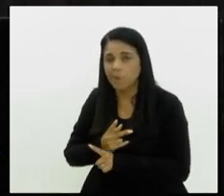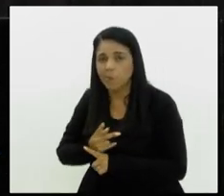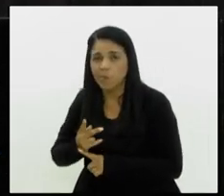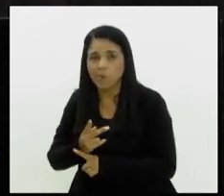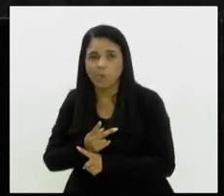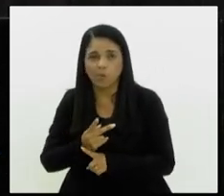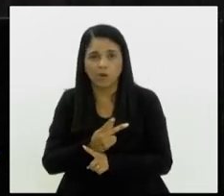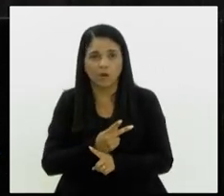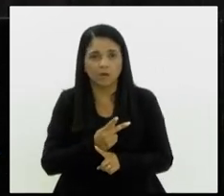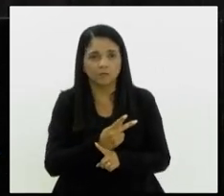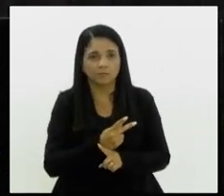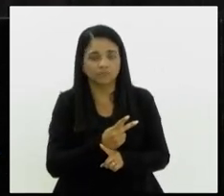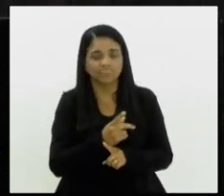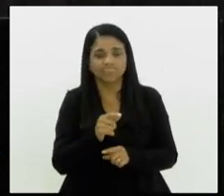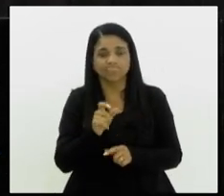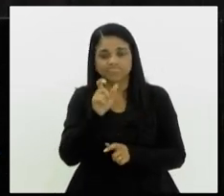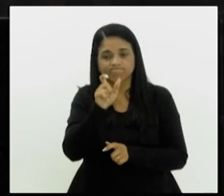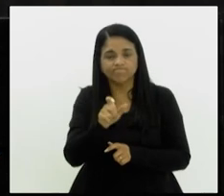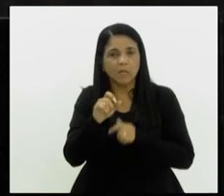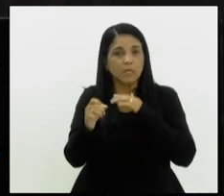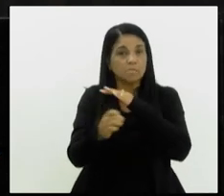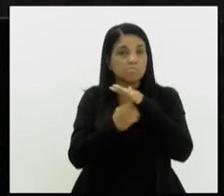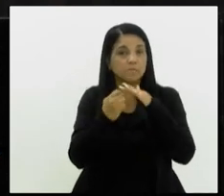do possível poluidor.